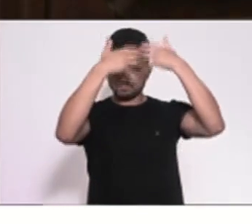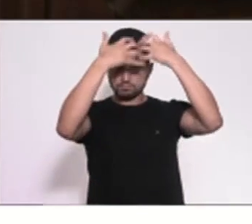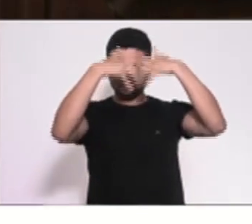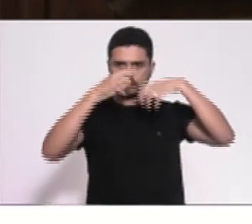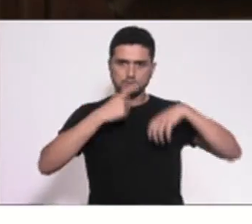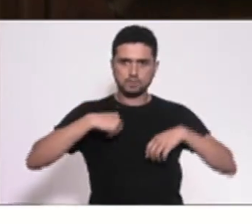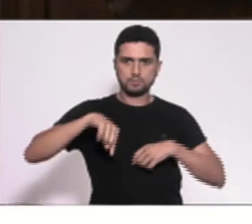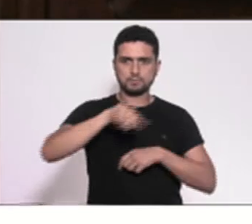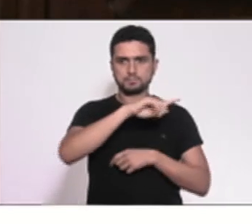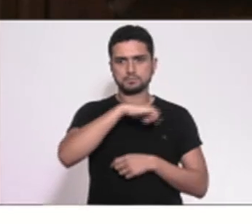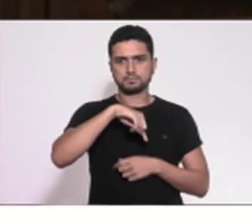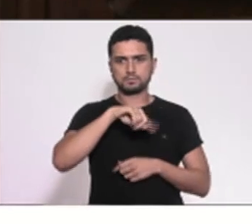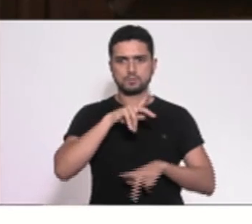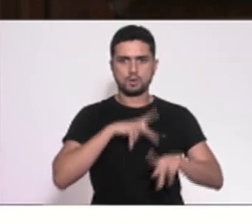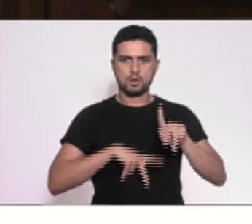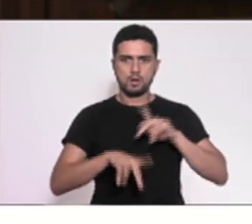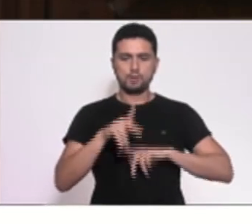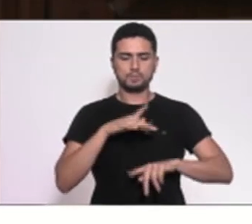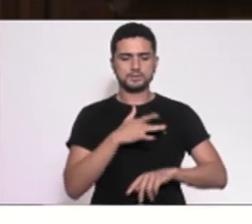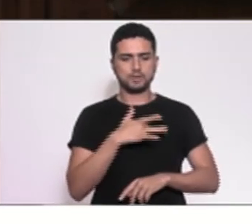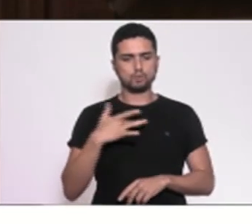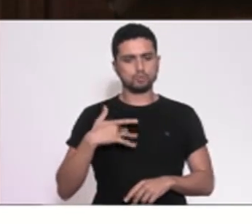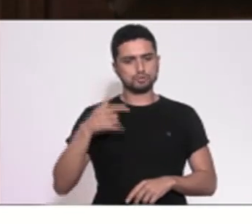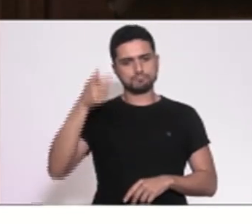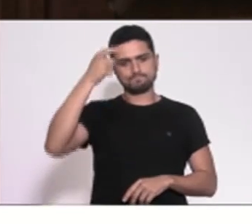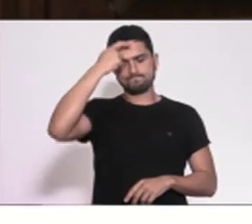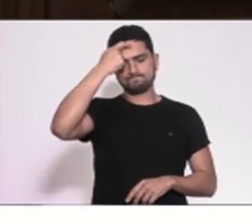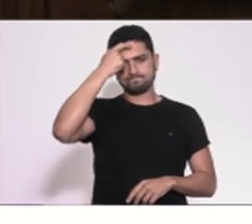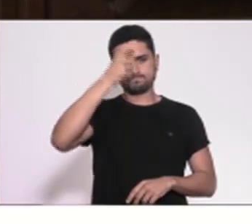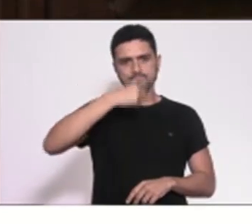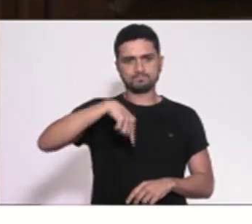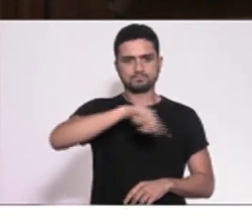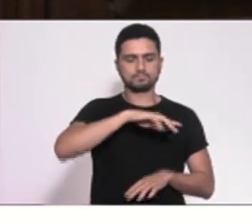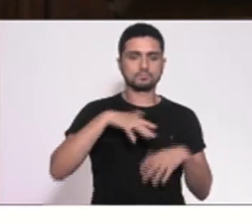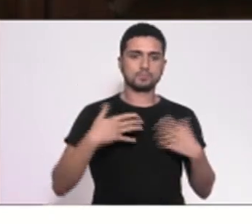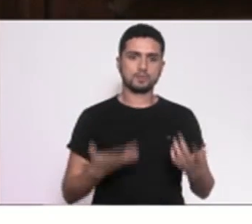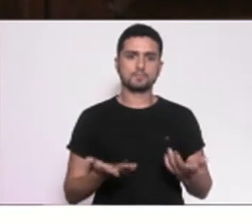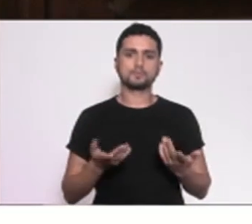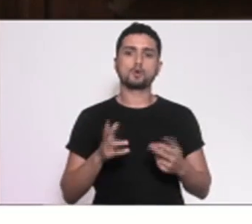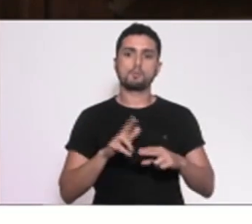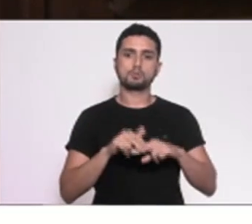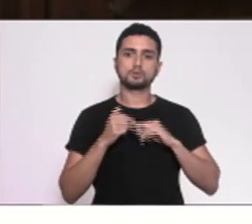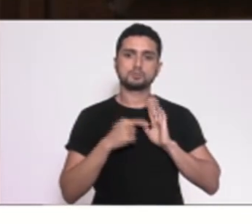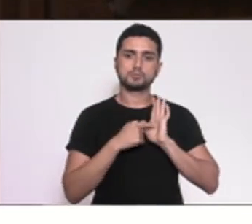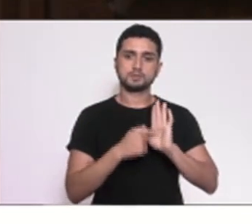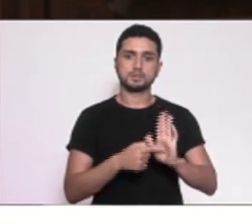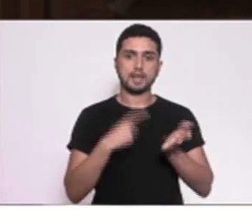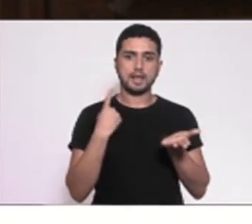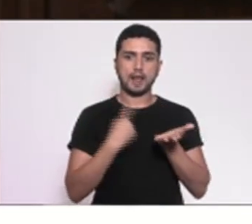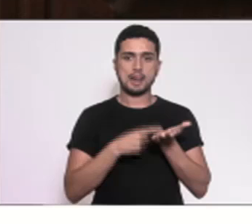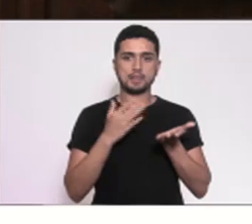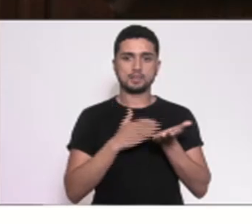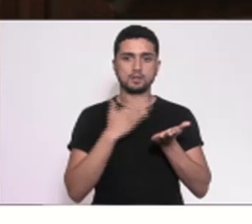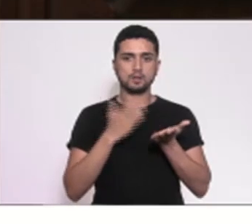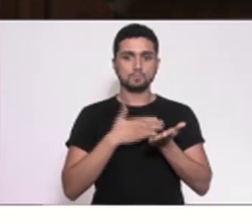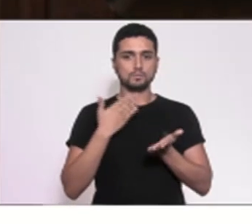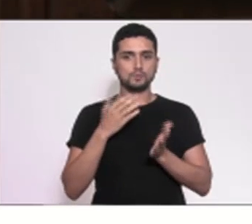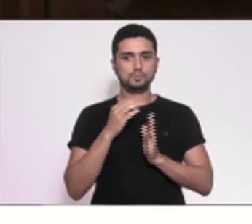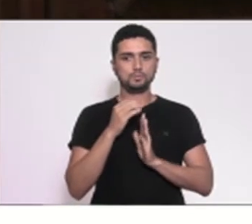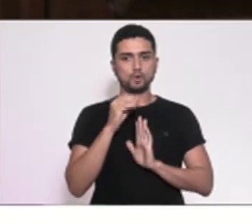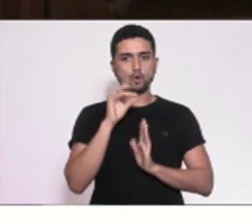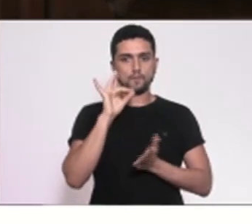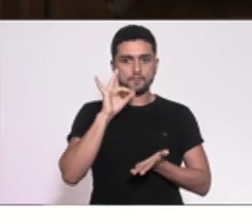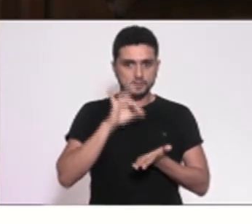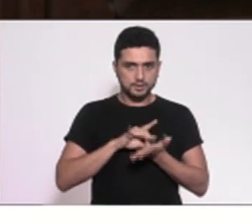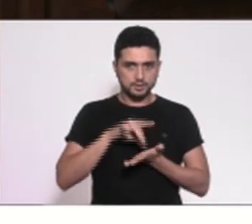nossa população. Por isso, senhor presidente, apresentei para incluir no calendário oficial do Estado do Rio de Janeiro a